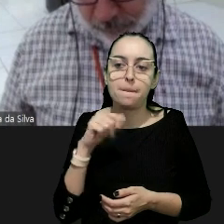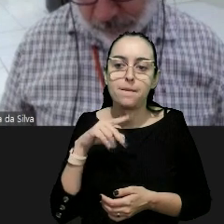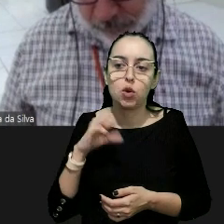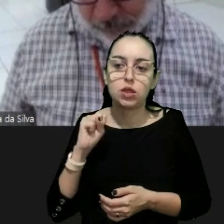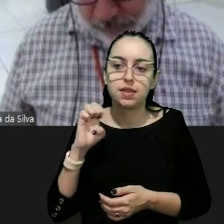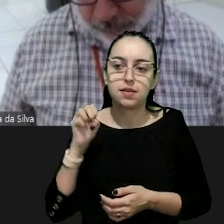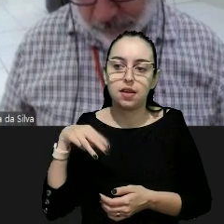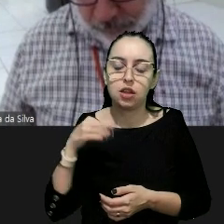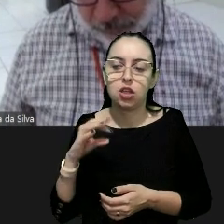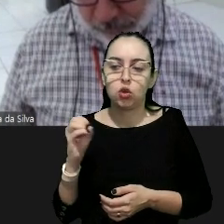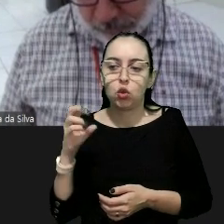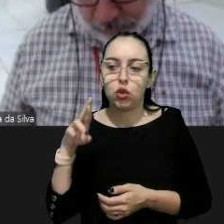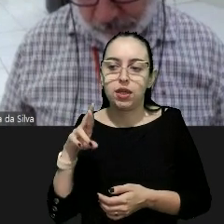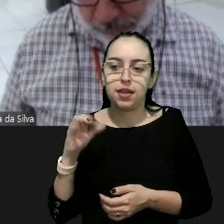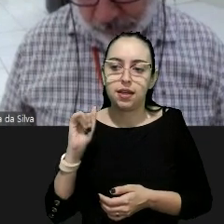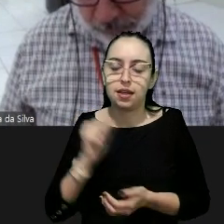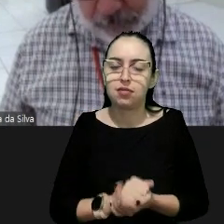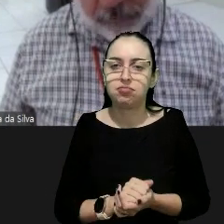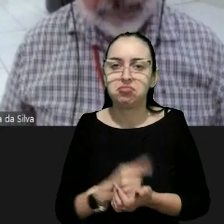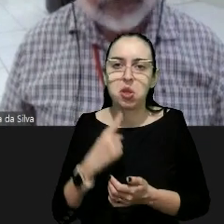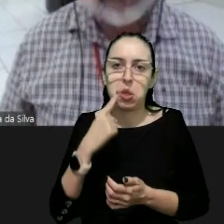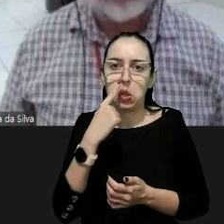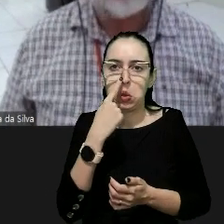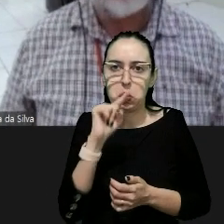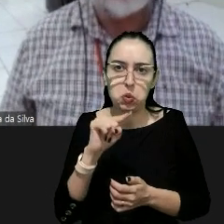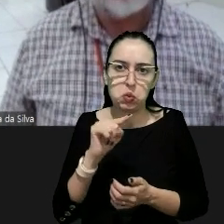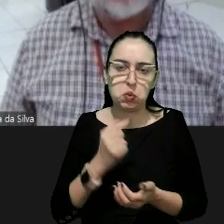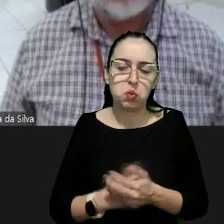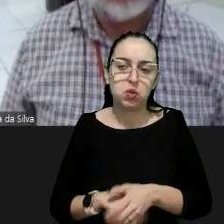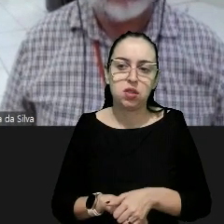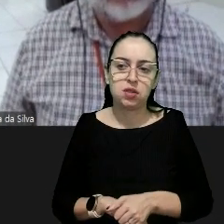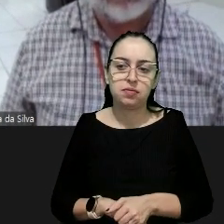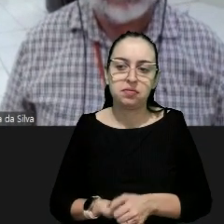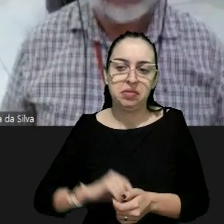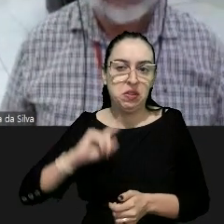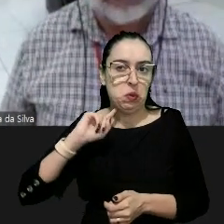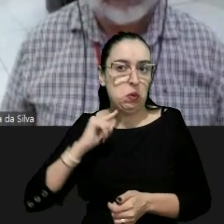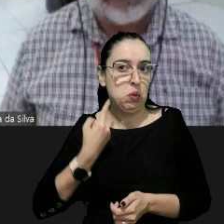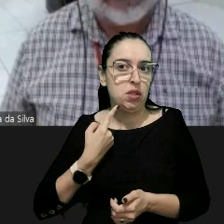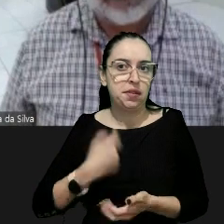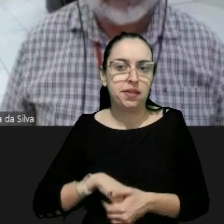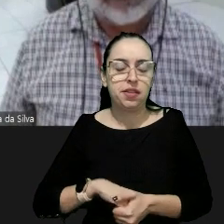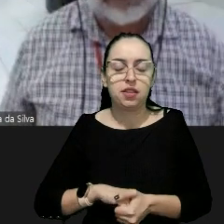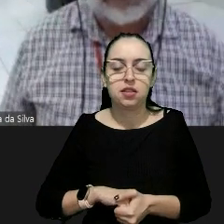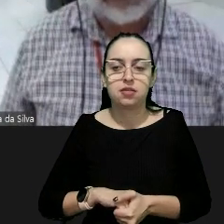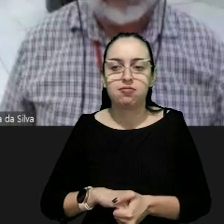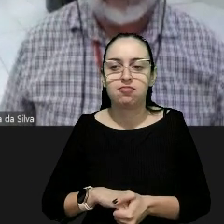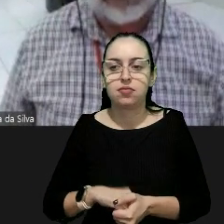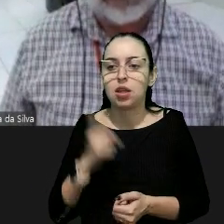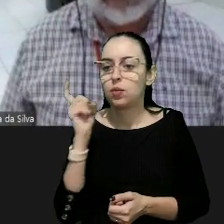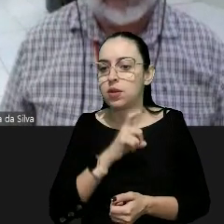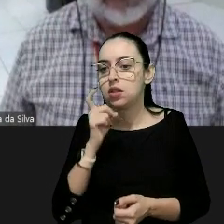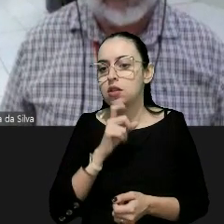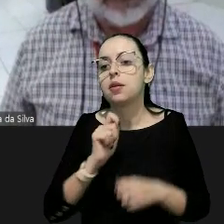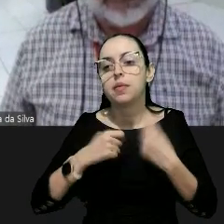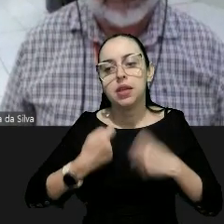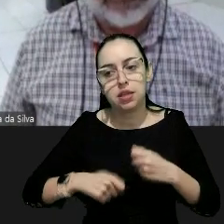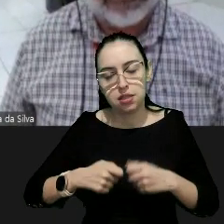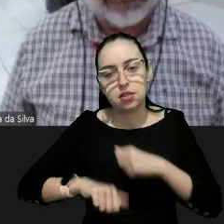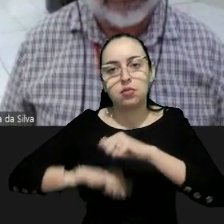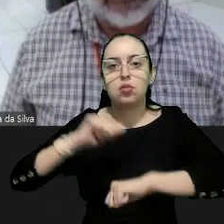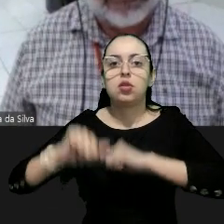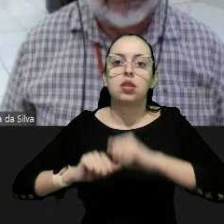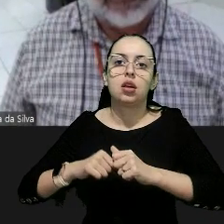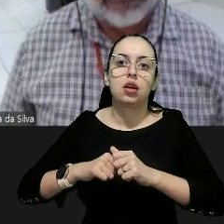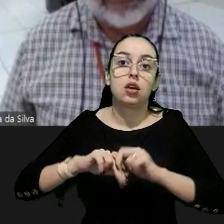a aposentadoria uma palavra suja, né? Isso. Que é um mito que nós temos que rebater,